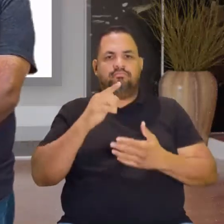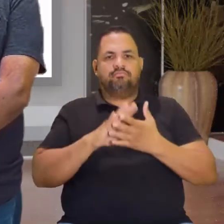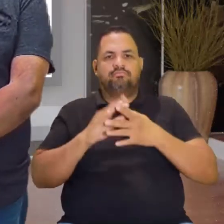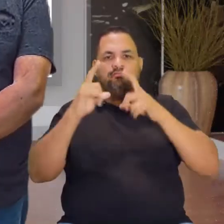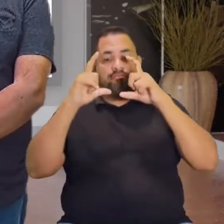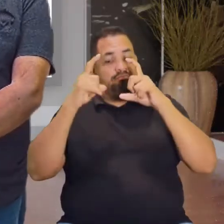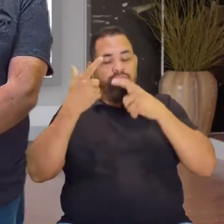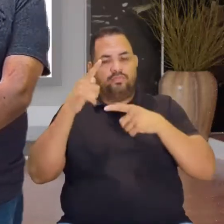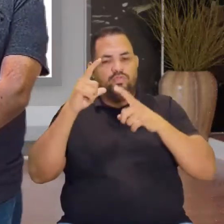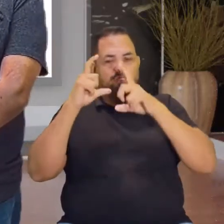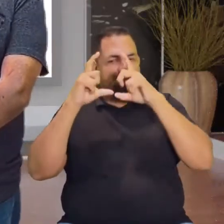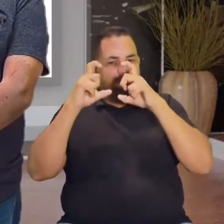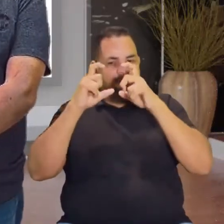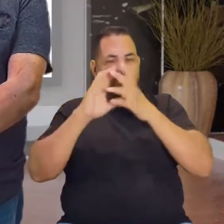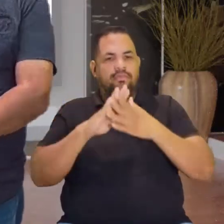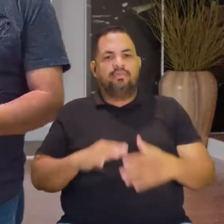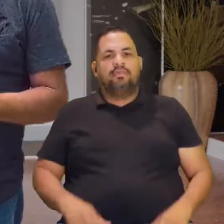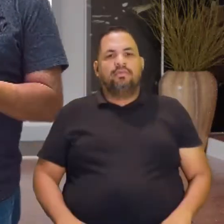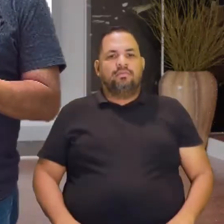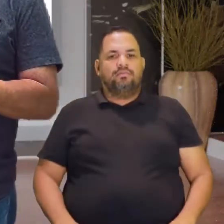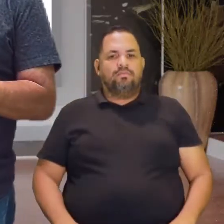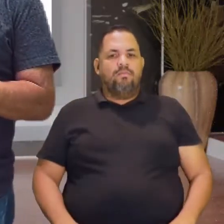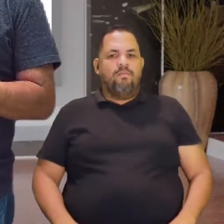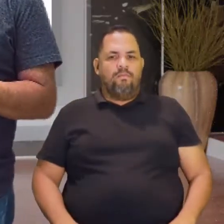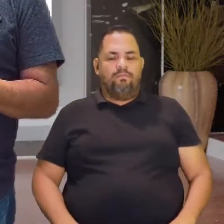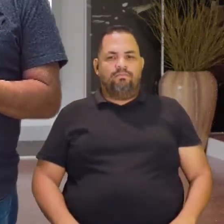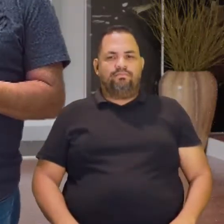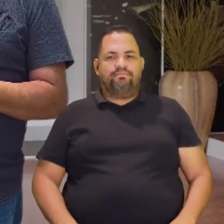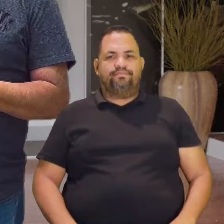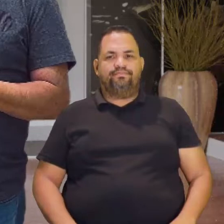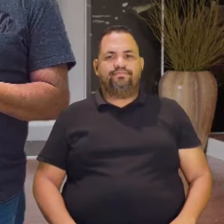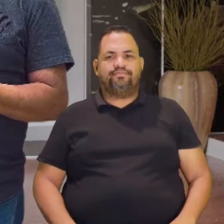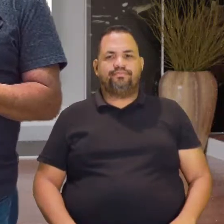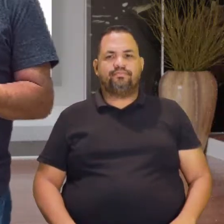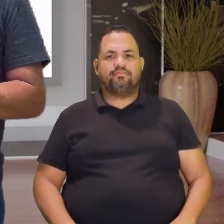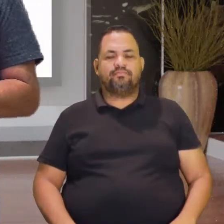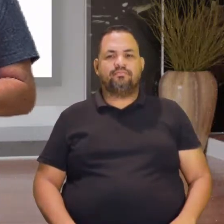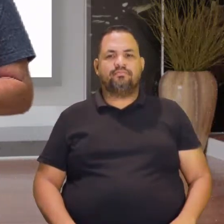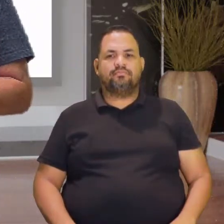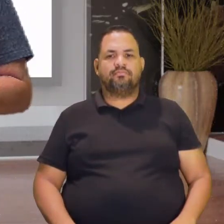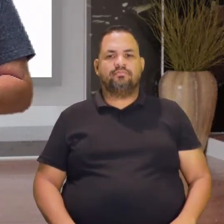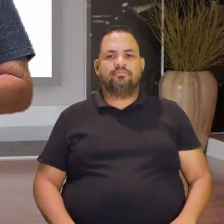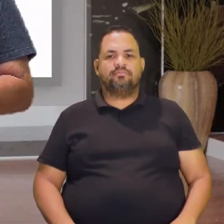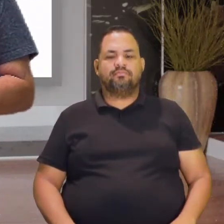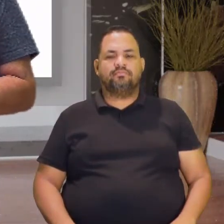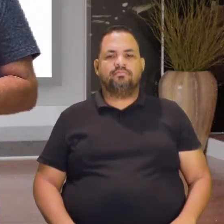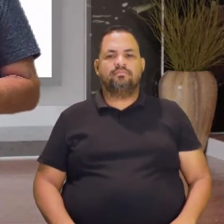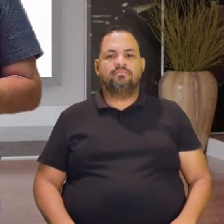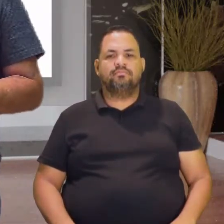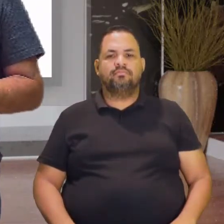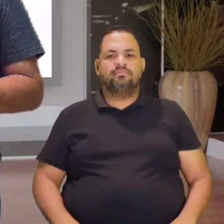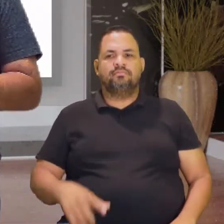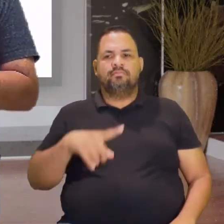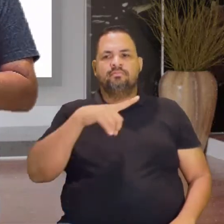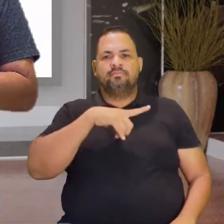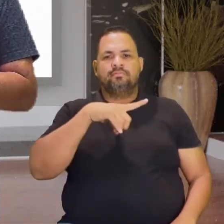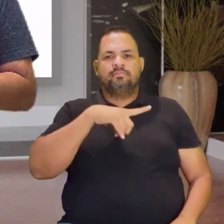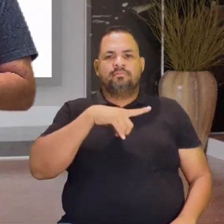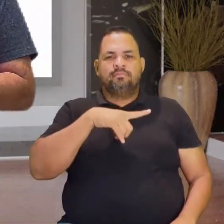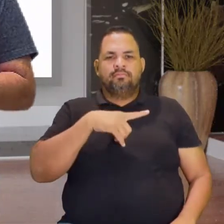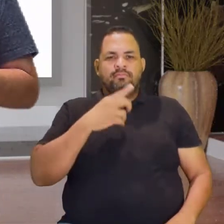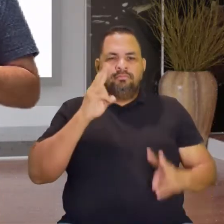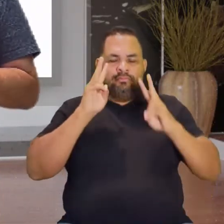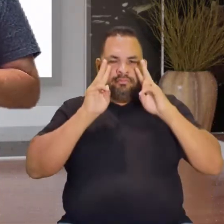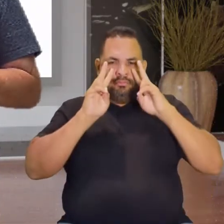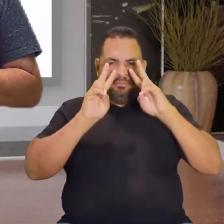câmera fotográfica, então era retratos, né? Então, gente, veja bem, de um lado, né, tem essa